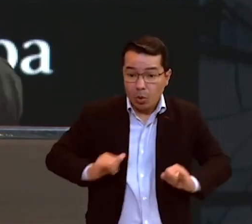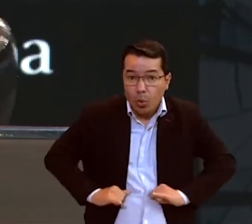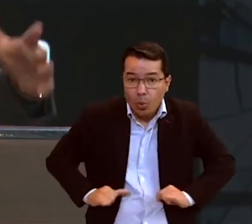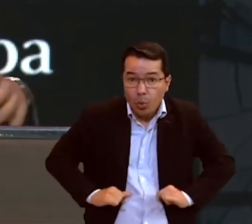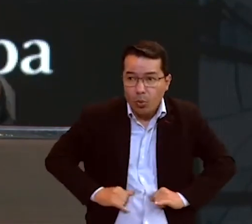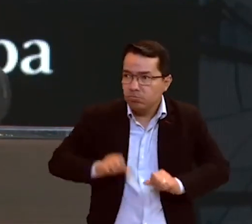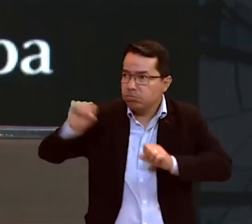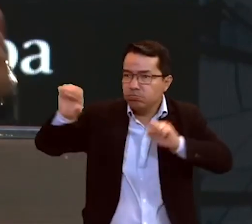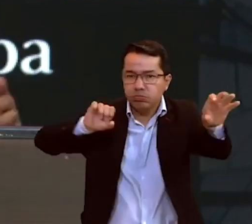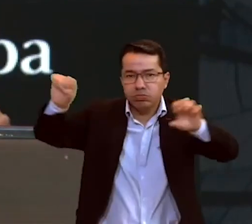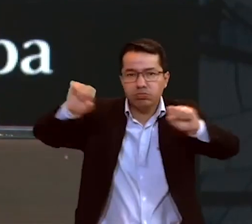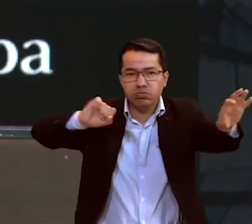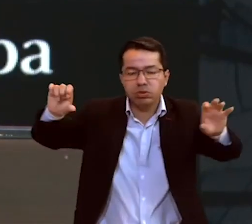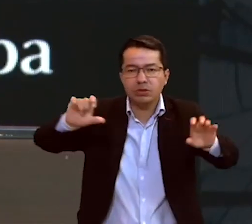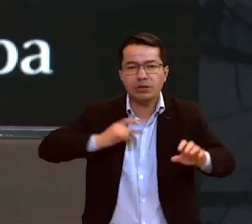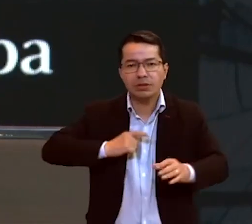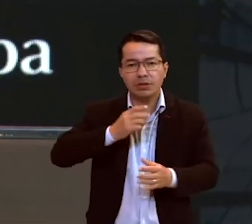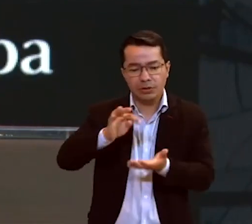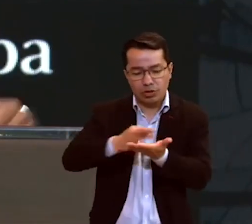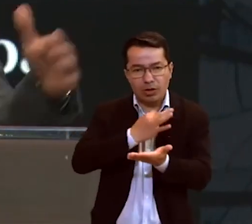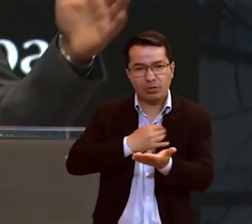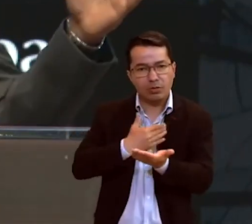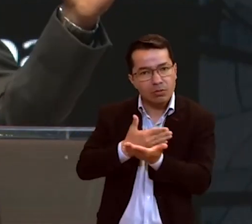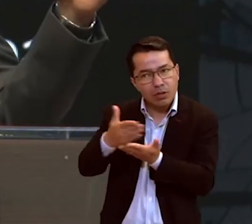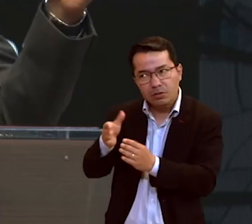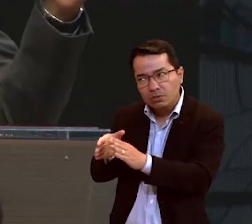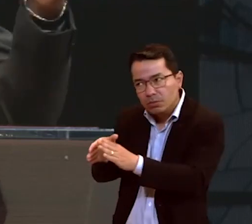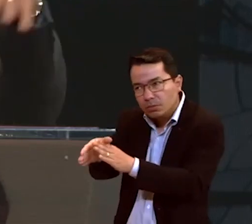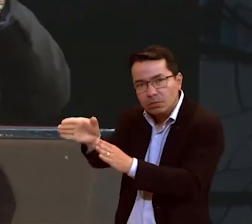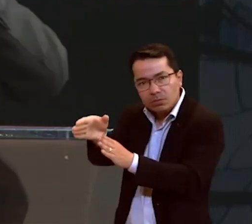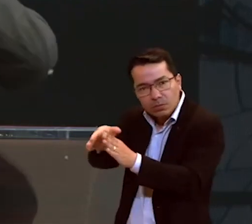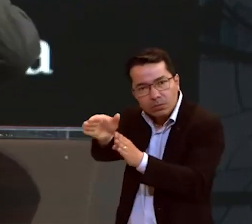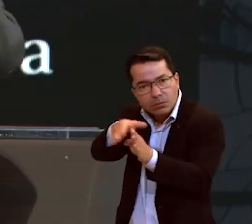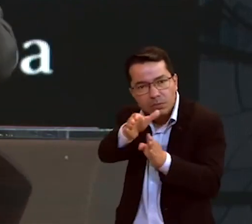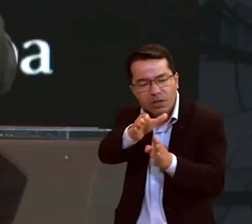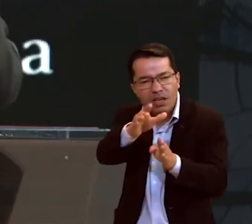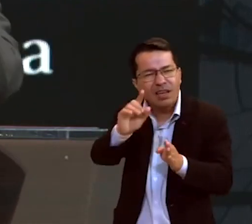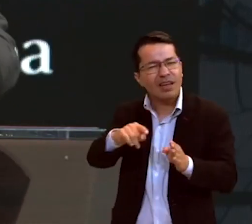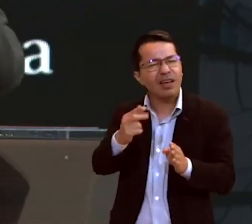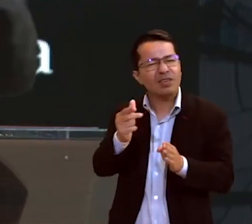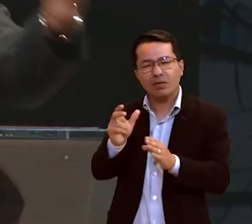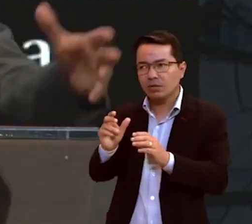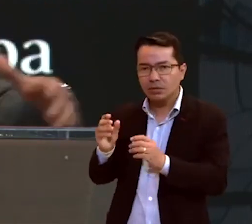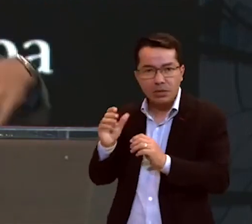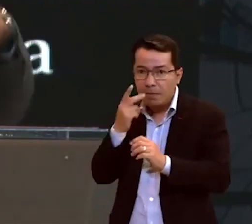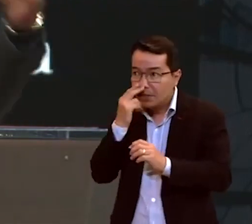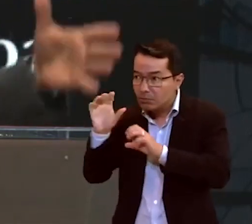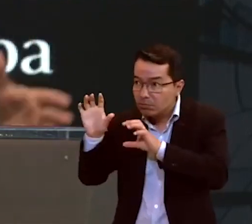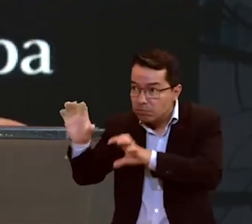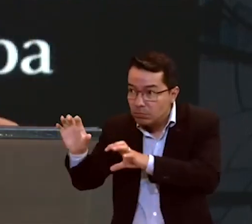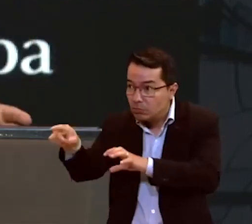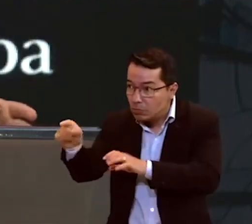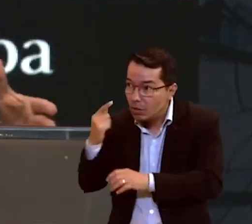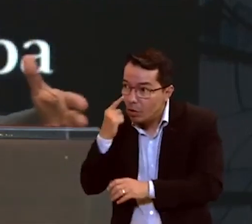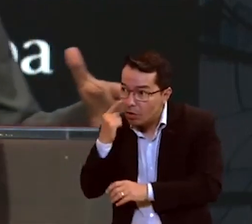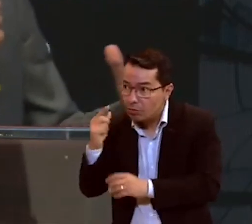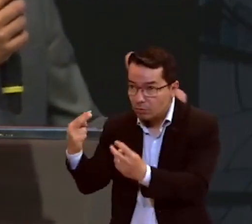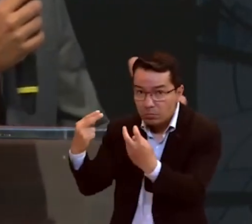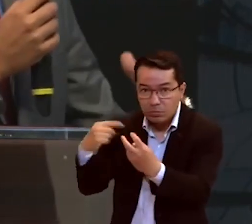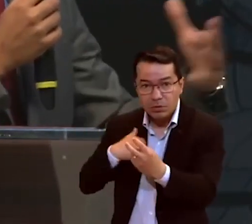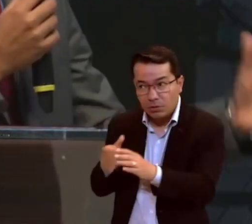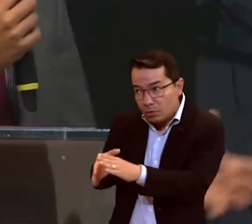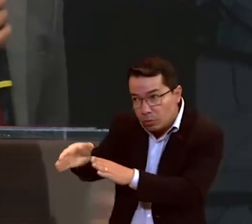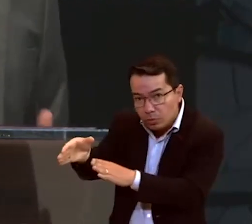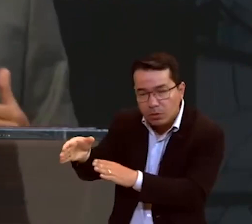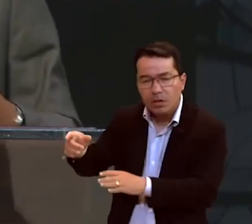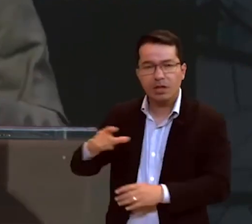estão enfrentando situações muito difíceis. Então ele vai dando algumas diretrizes, alguns comportamentos que talvez a igreja, longe ali dos